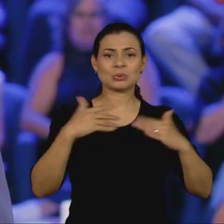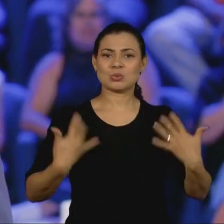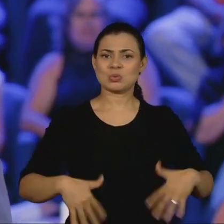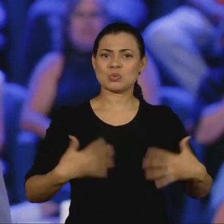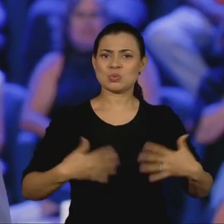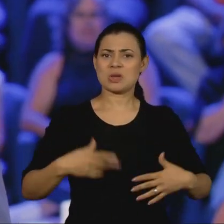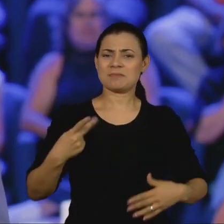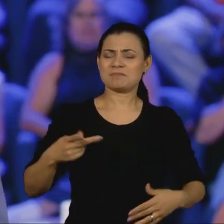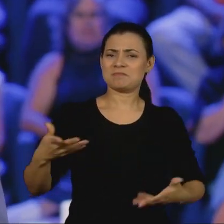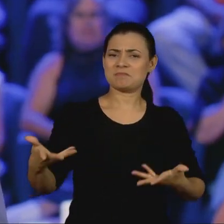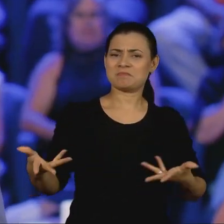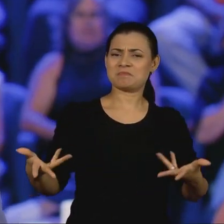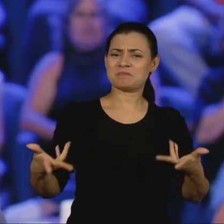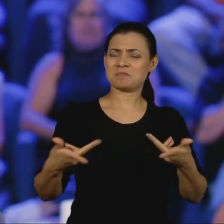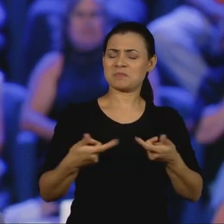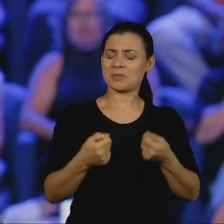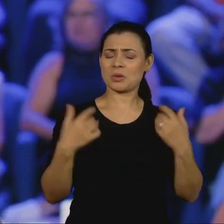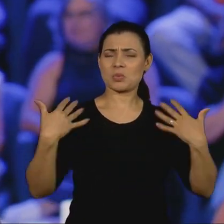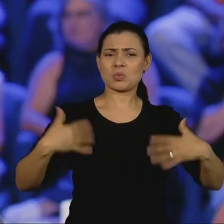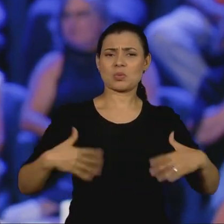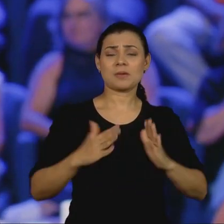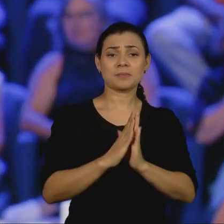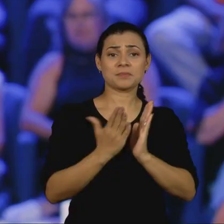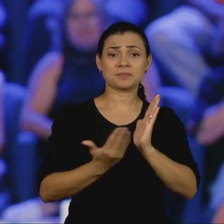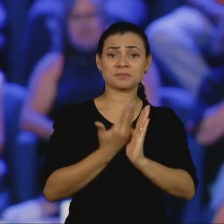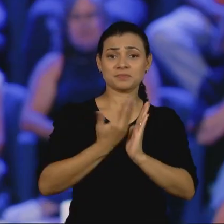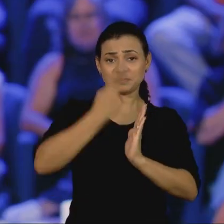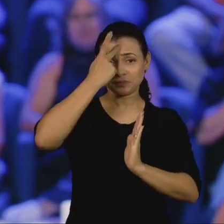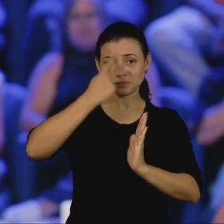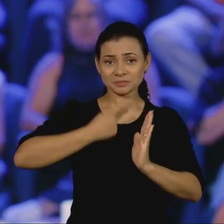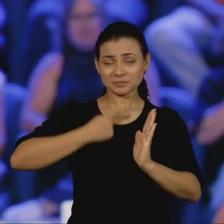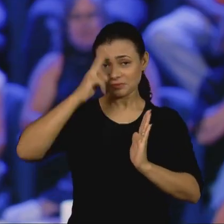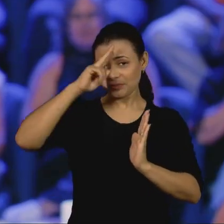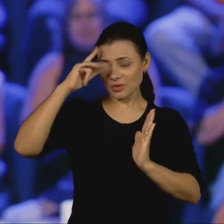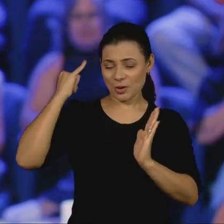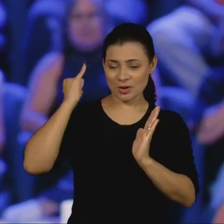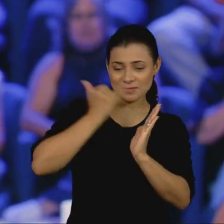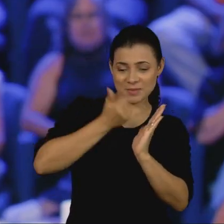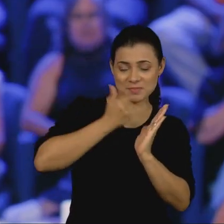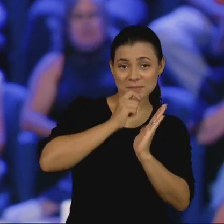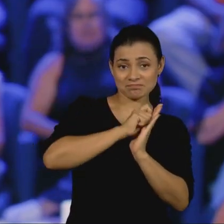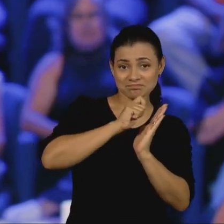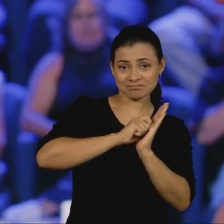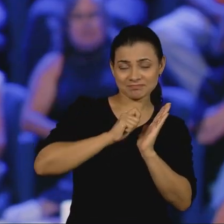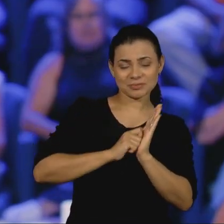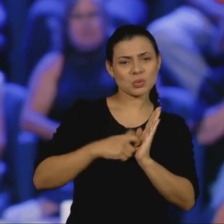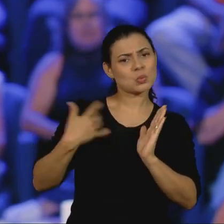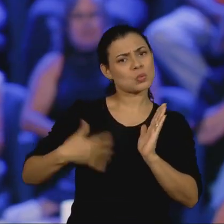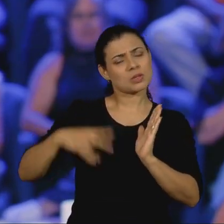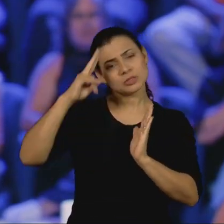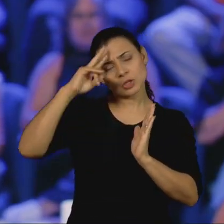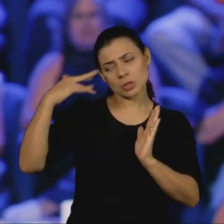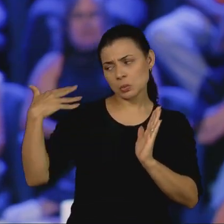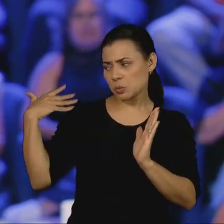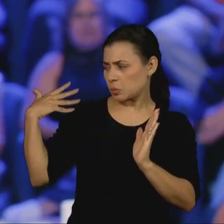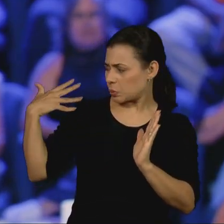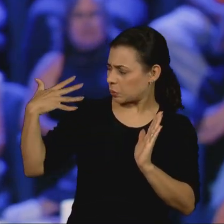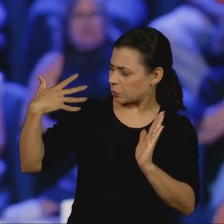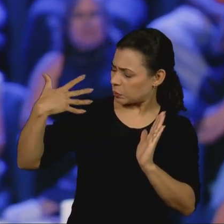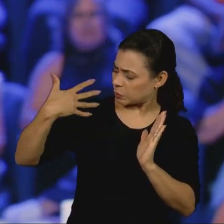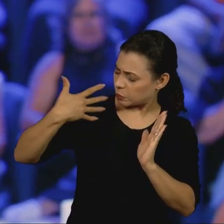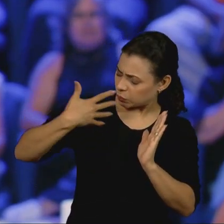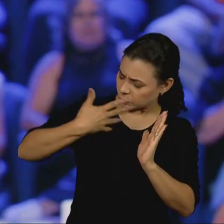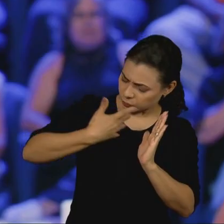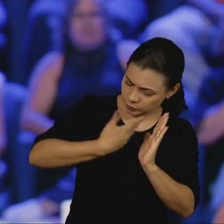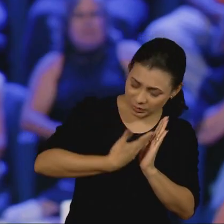ele brilha com espetáculo e livro, Autobiografia Autorizada, onde revisita histórias de uma vida que vai sendo